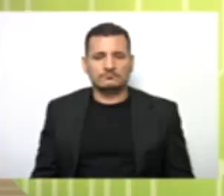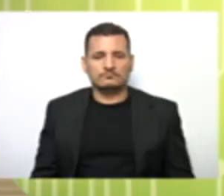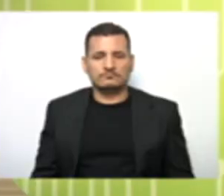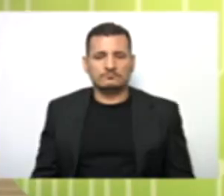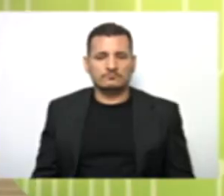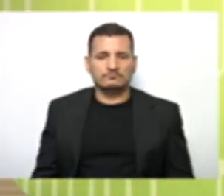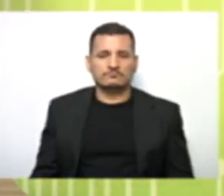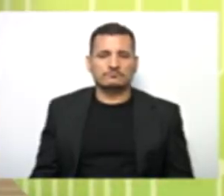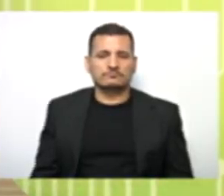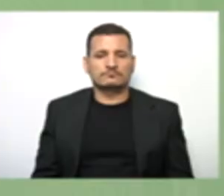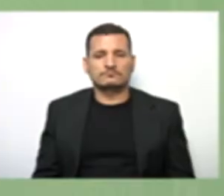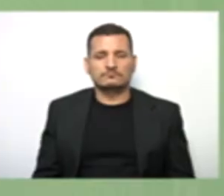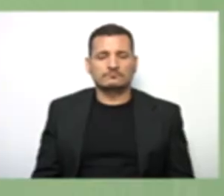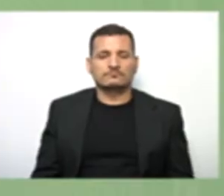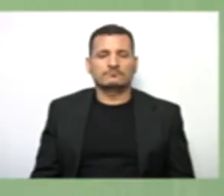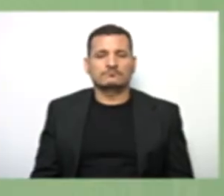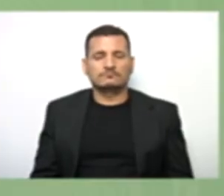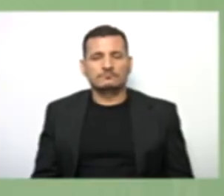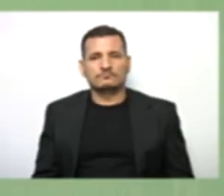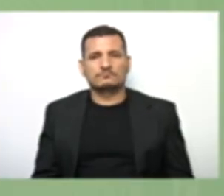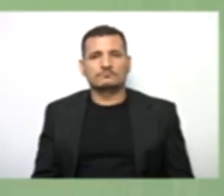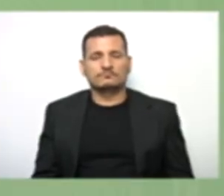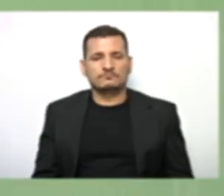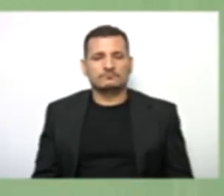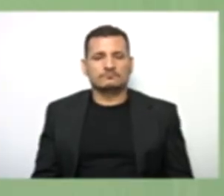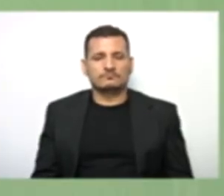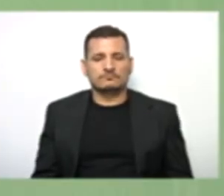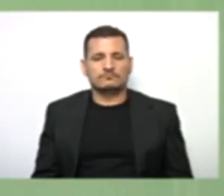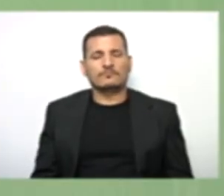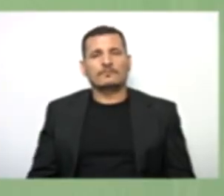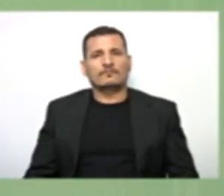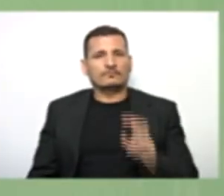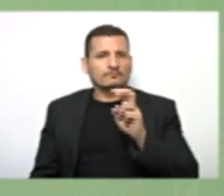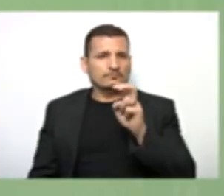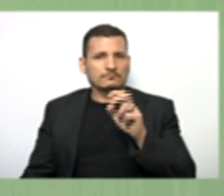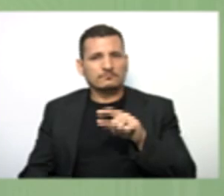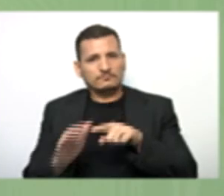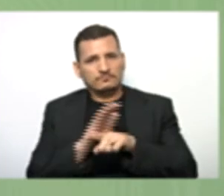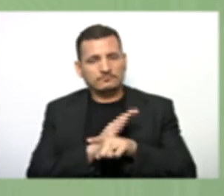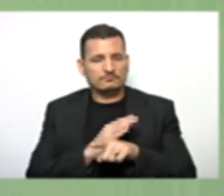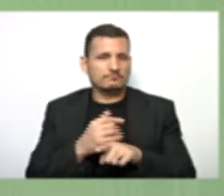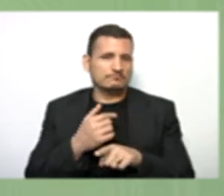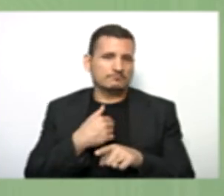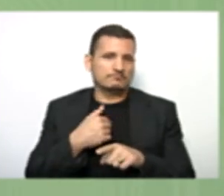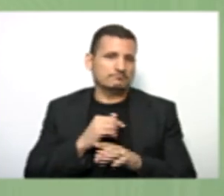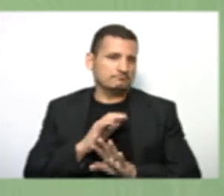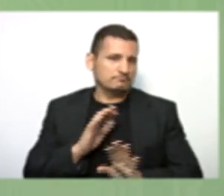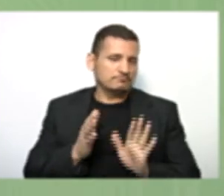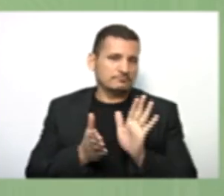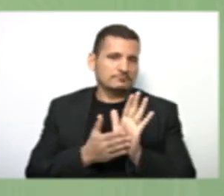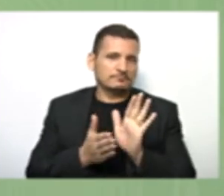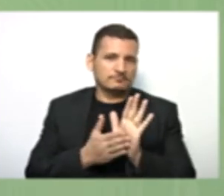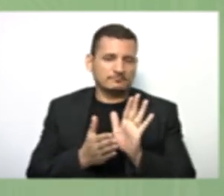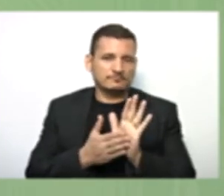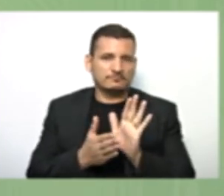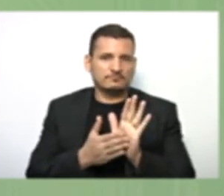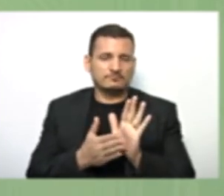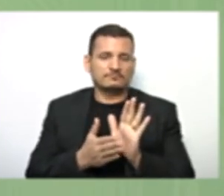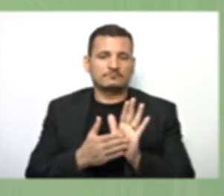lá então. Vamos ao alinhamento. Essa questão ela foi proposital, colocada assim, tá? Para a gente